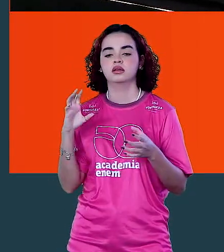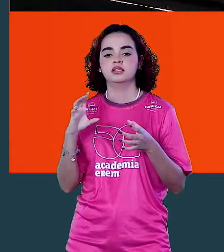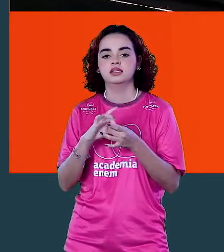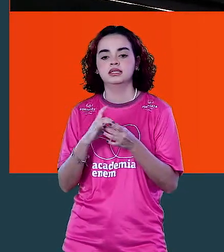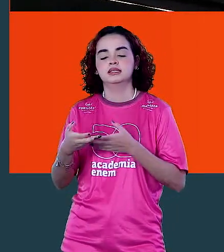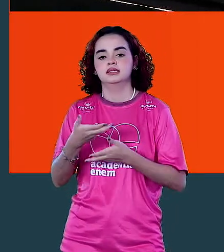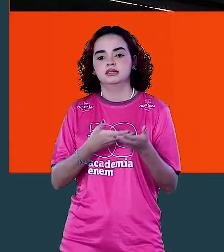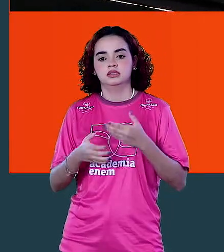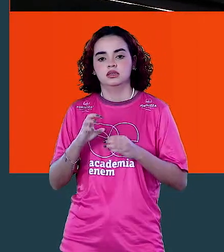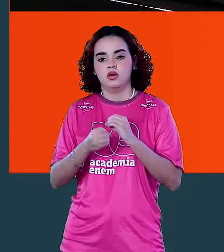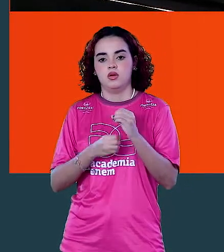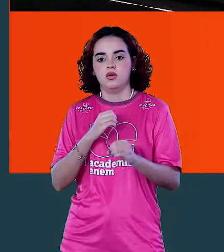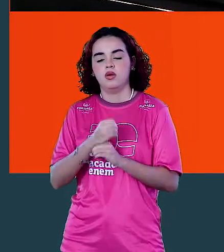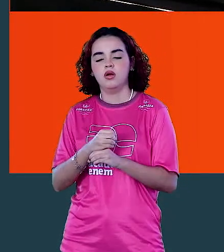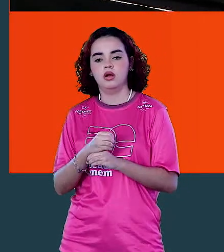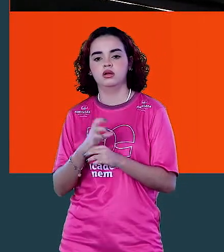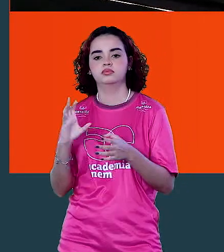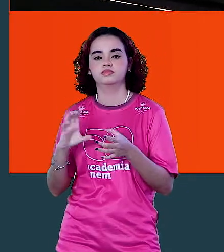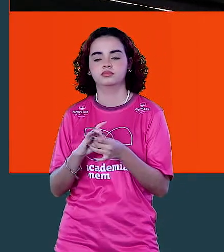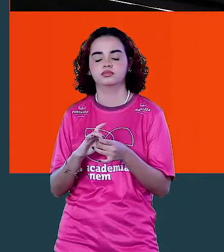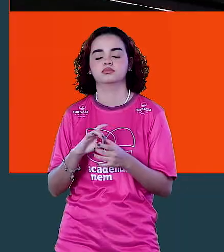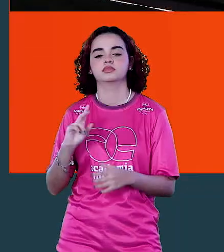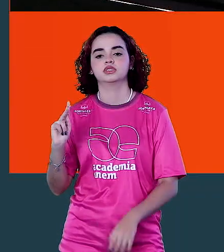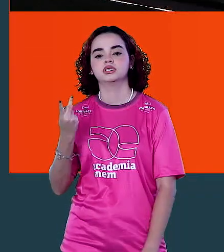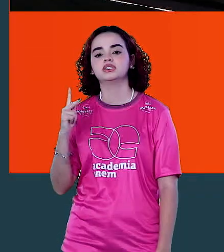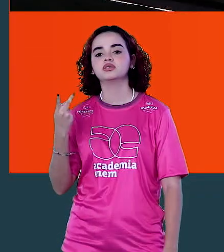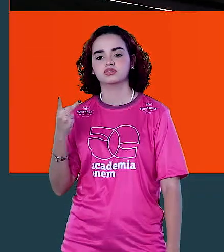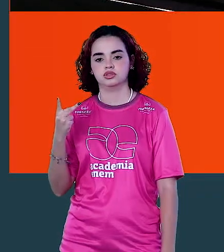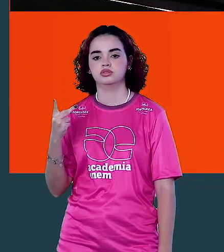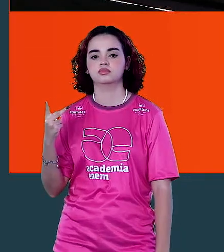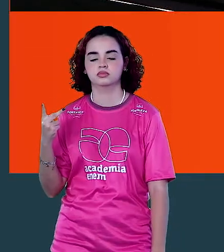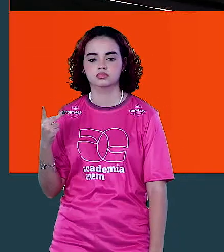água através da ligação chamada ligação de hidrogênio, certo?